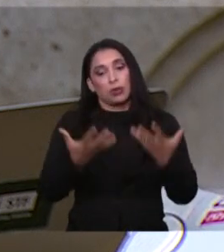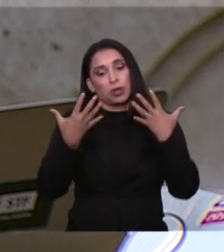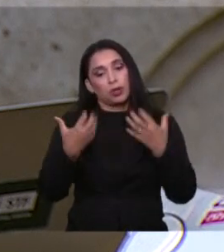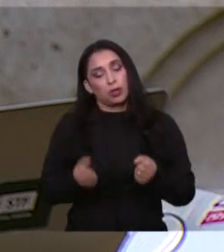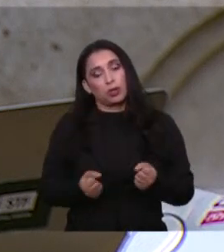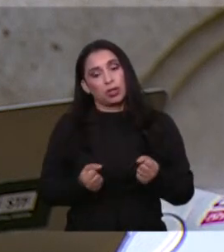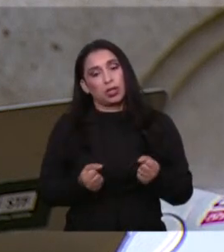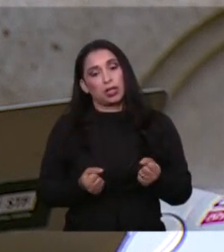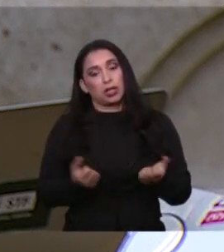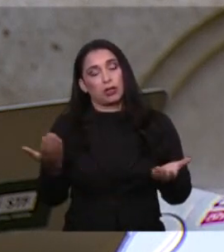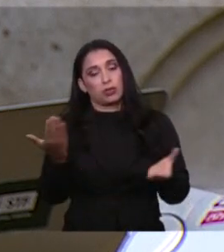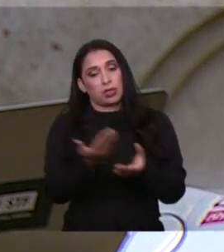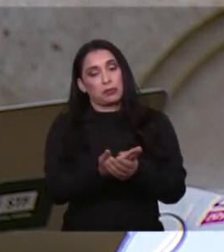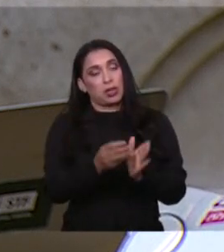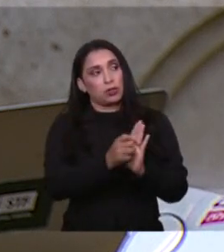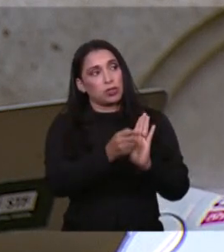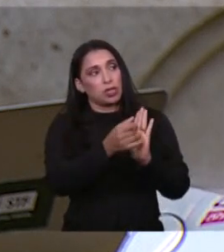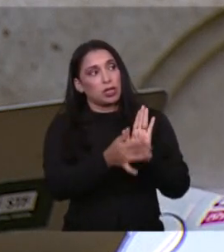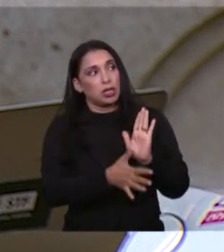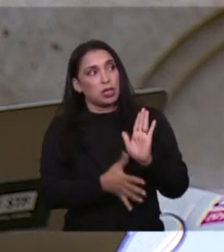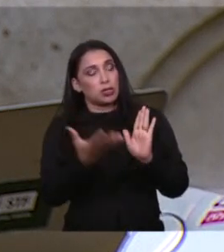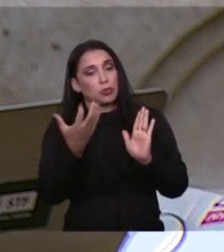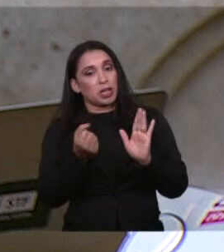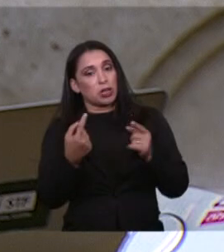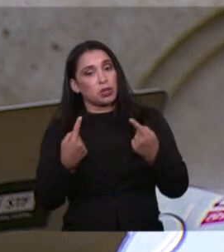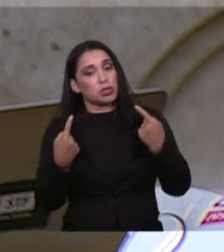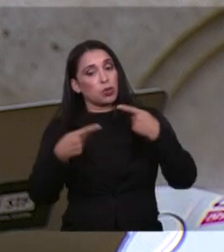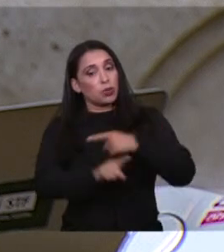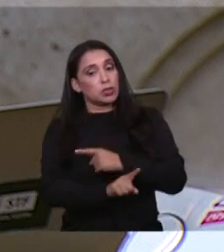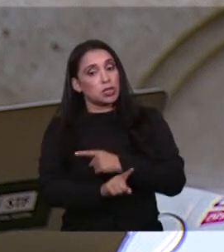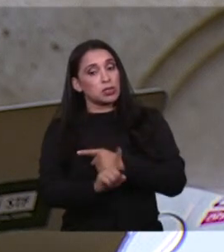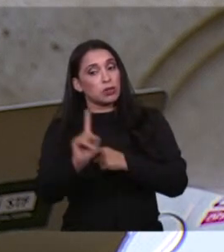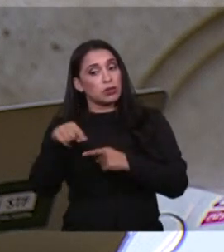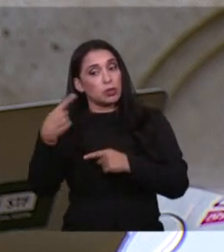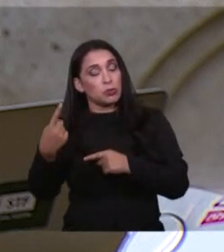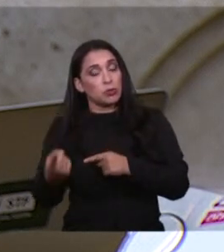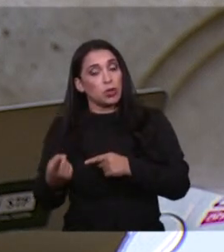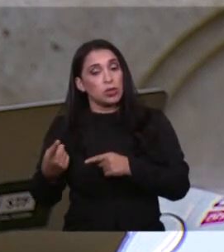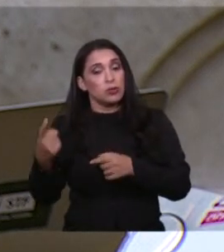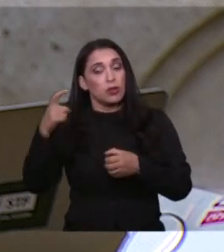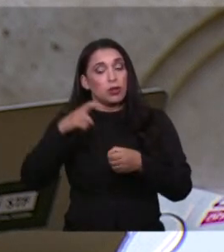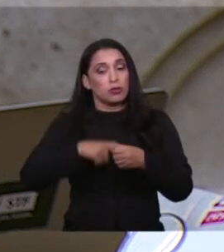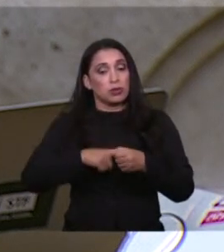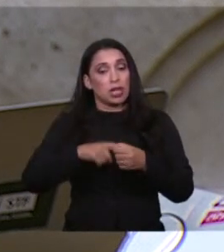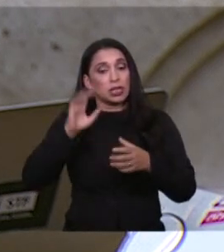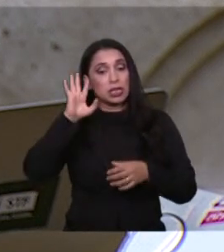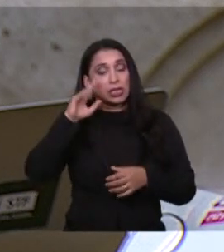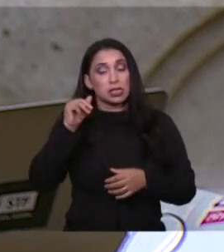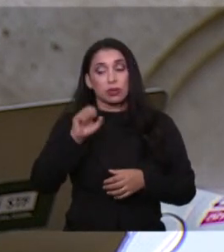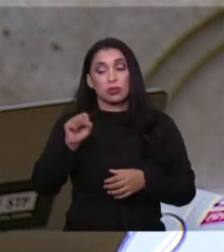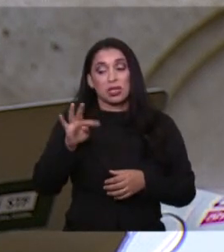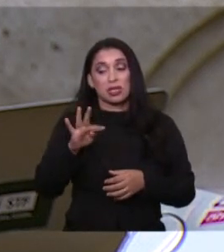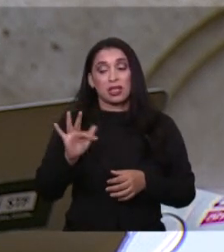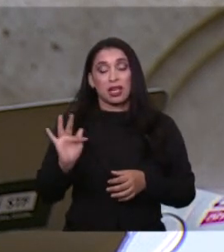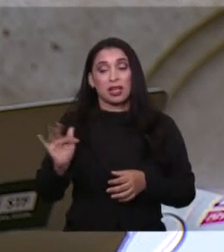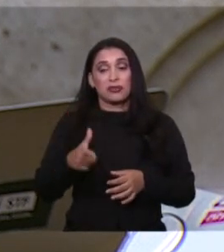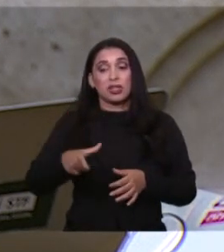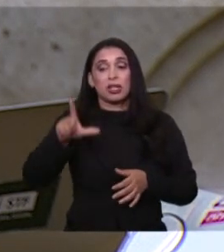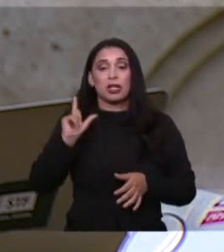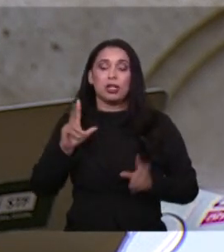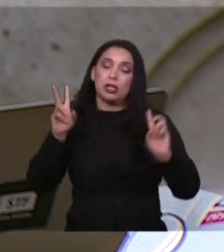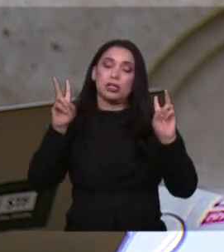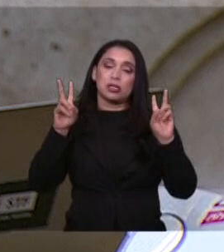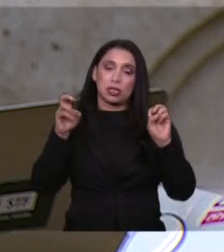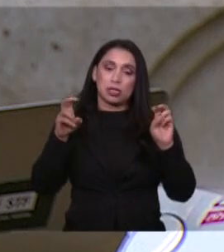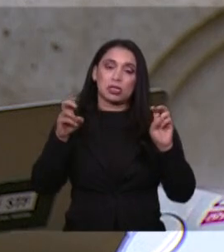declaração para reconhecer contradição e retomar a posição original do tribunal nessa matéria.